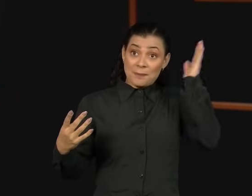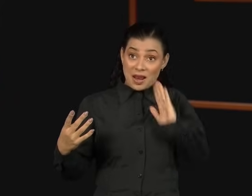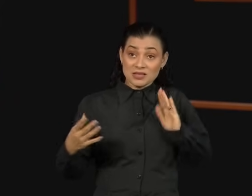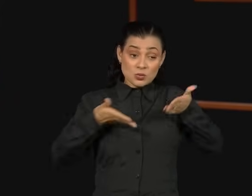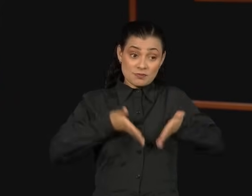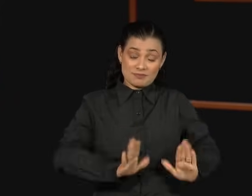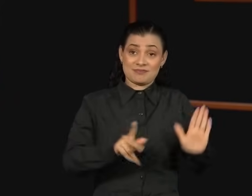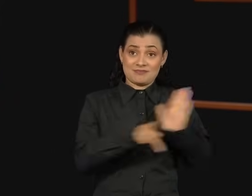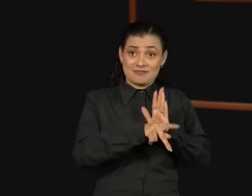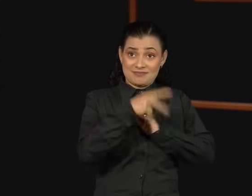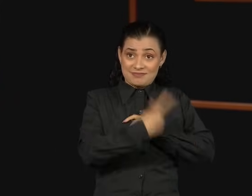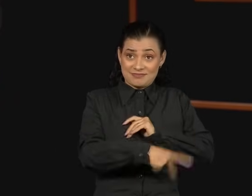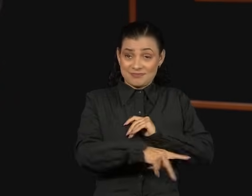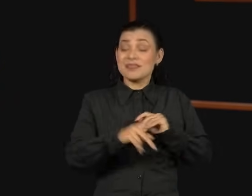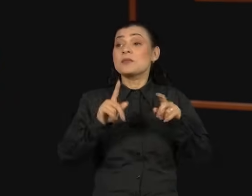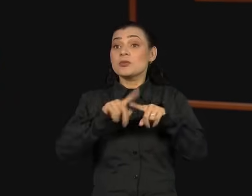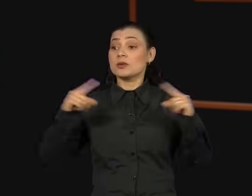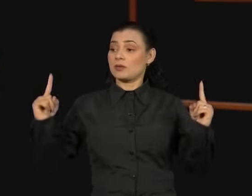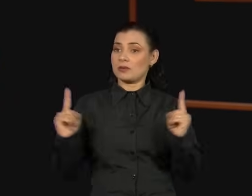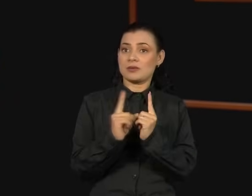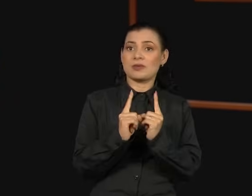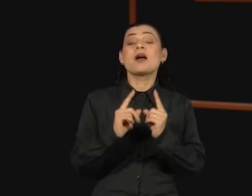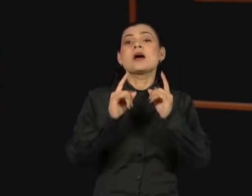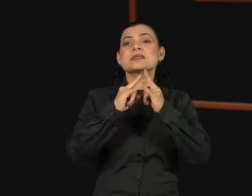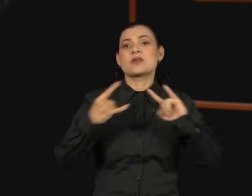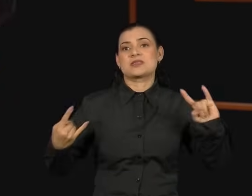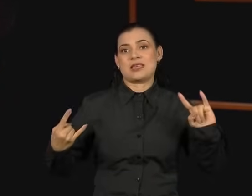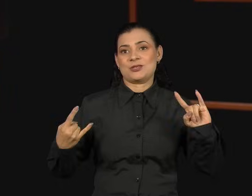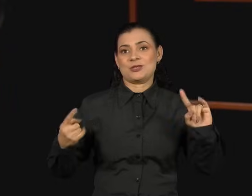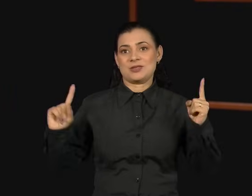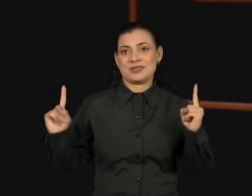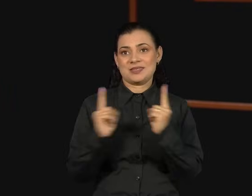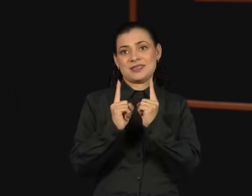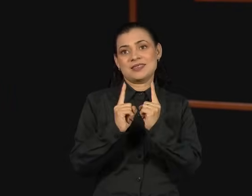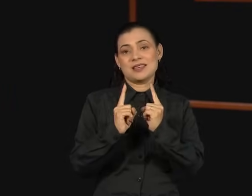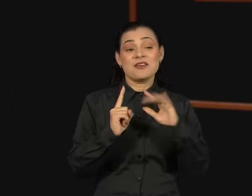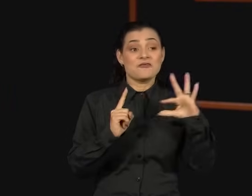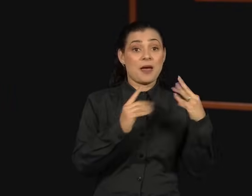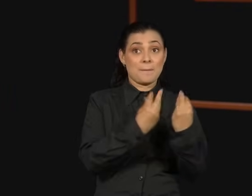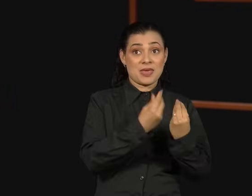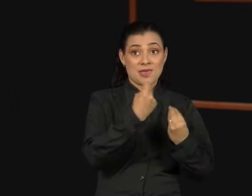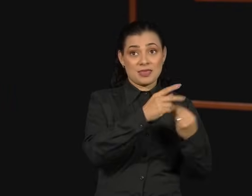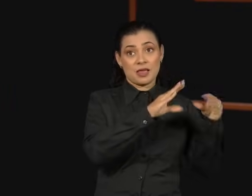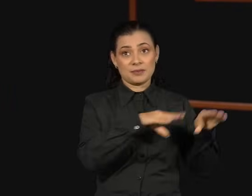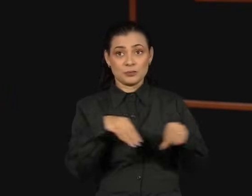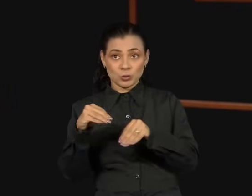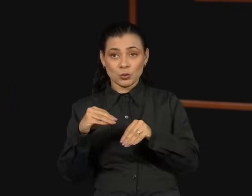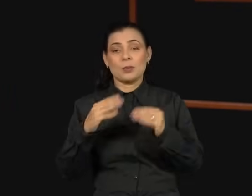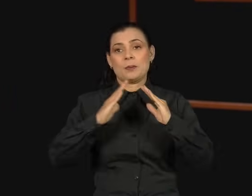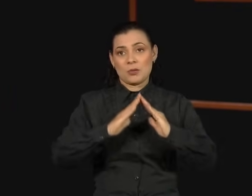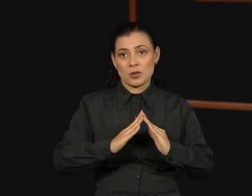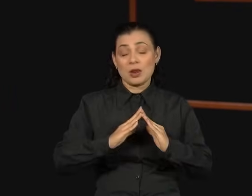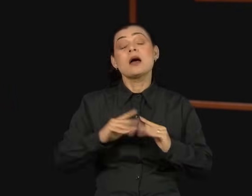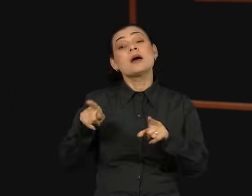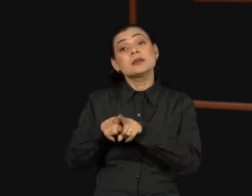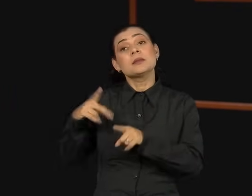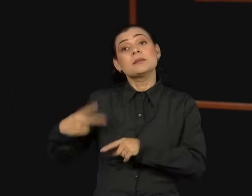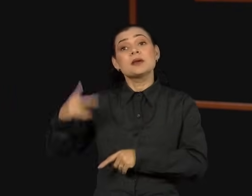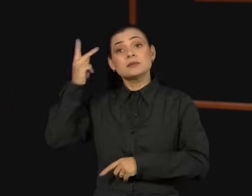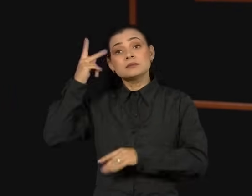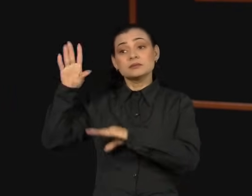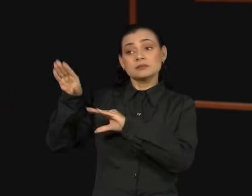brasileira. E eles se encontraram em São Vicente, onde a família dela foi morar, e ele um dia veio para São